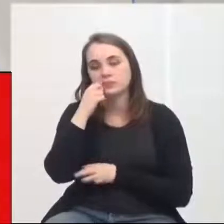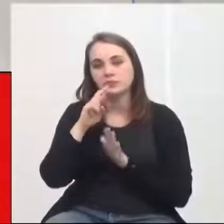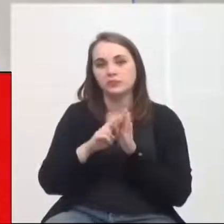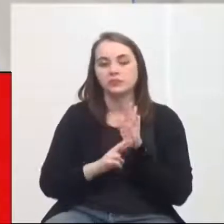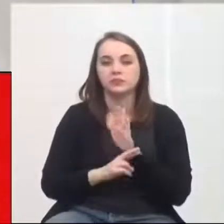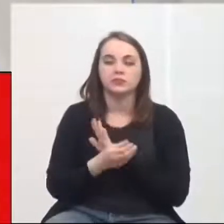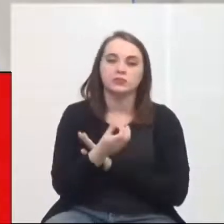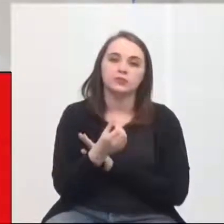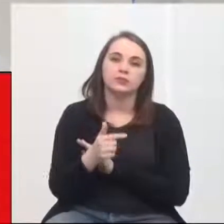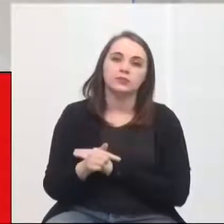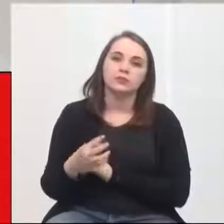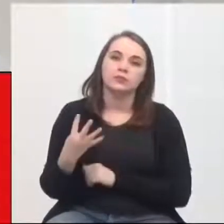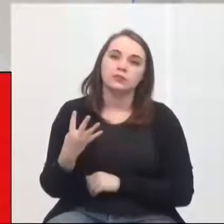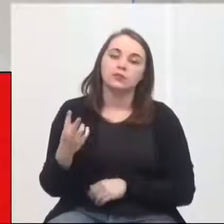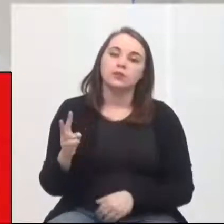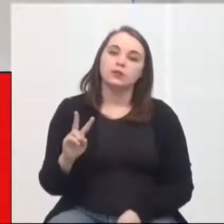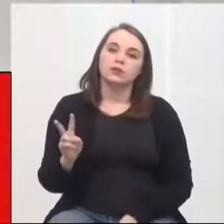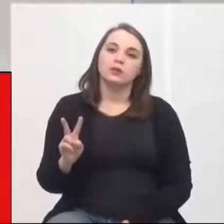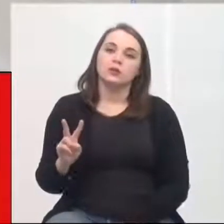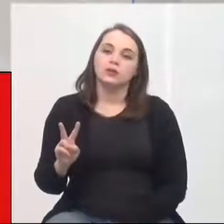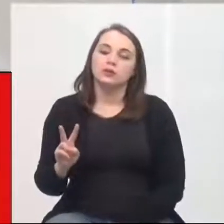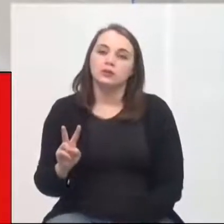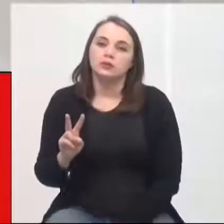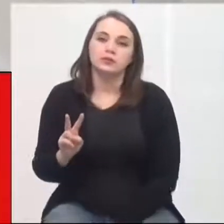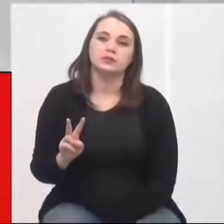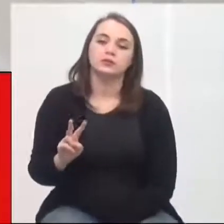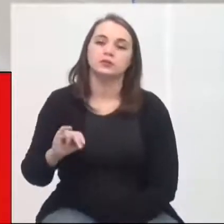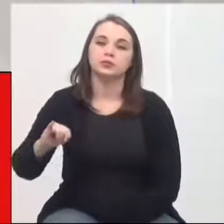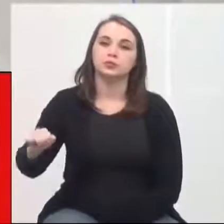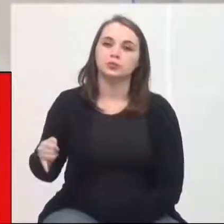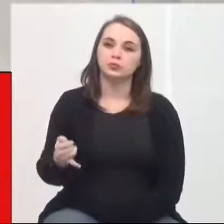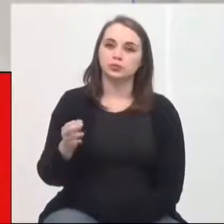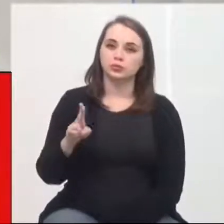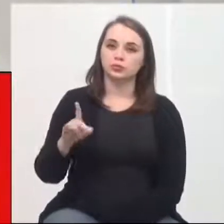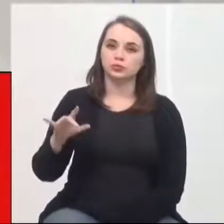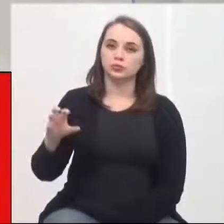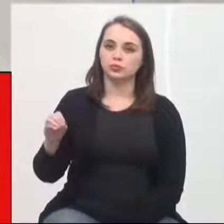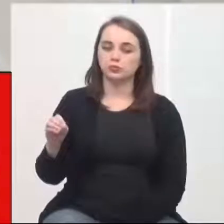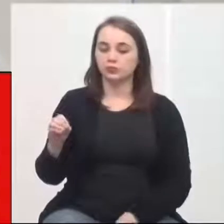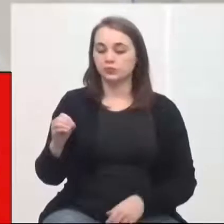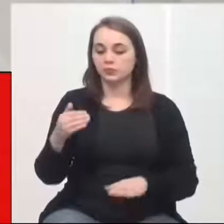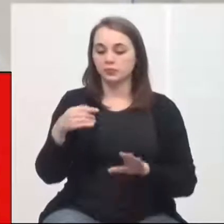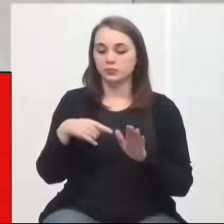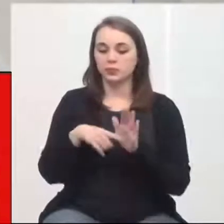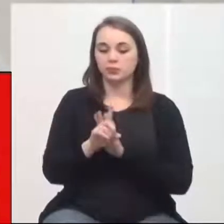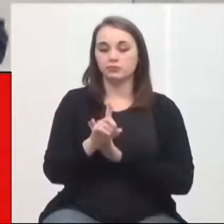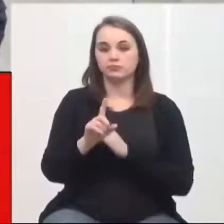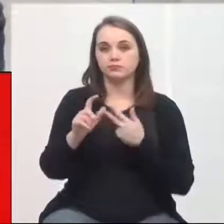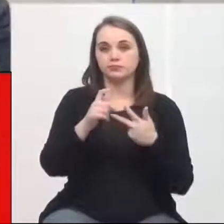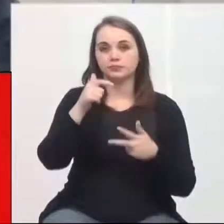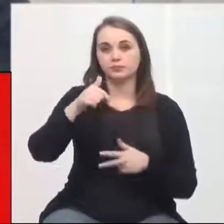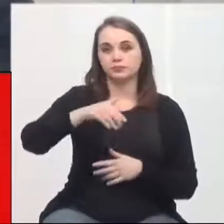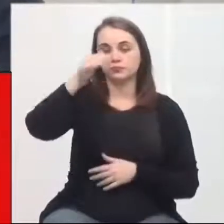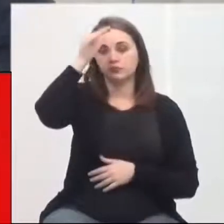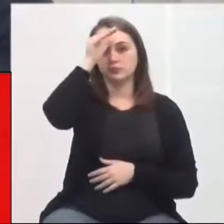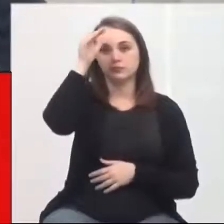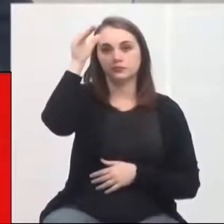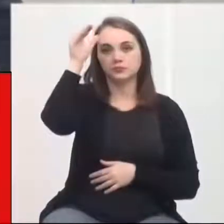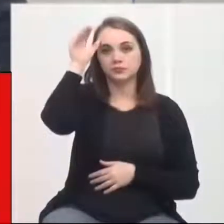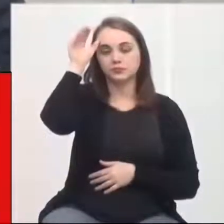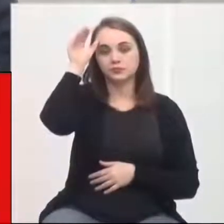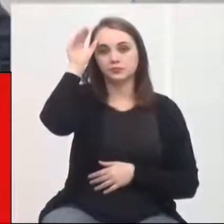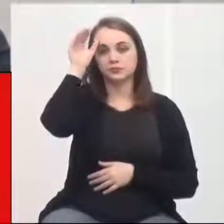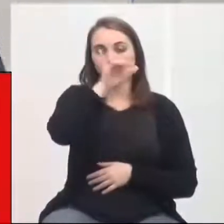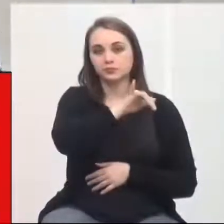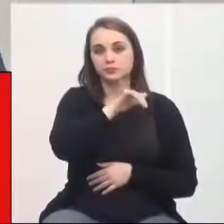Requerimento 674-2021, autor vereador Júlio Kaminski, envio de expediente ao chefe do Poder Executivo Municipal para